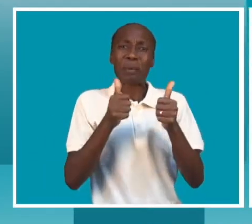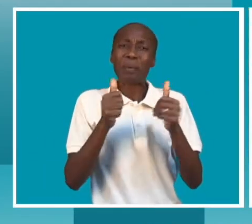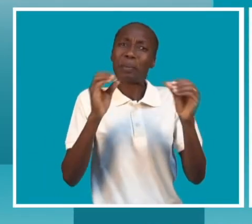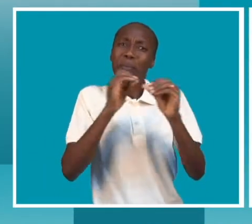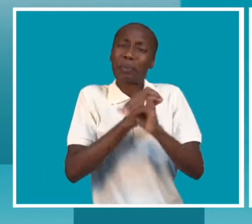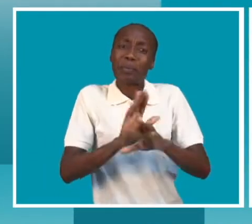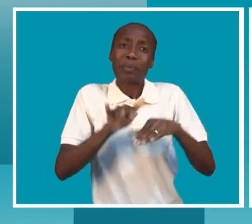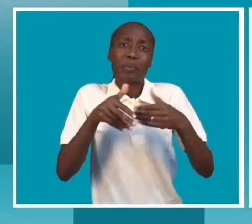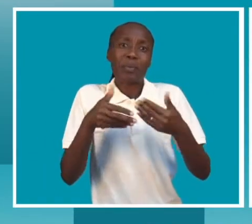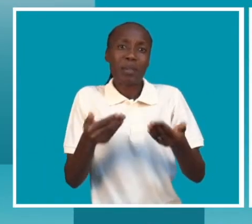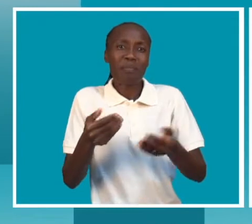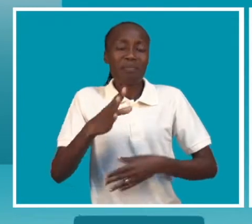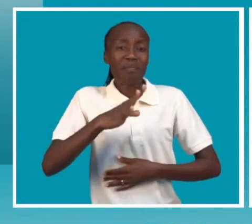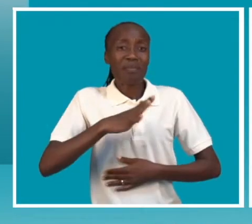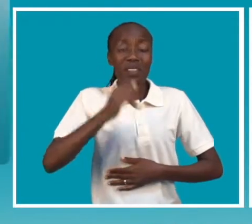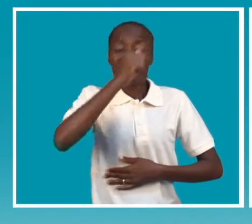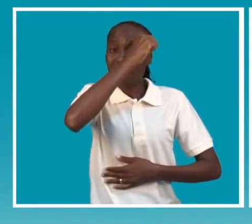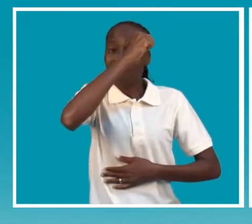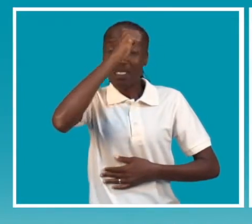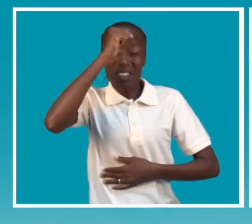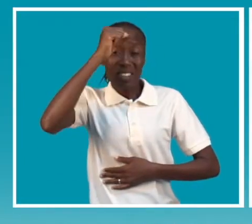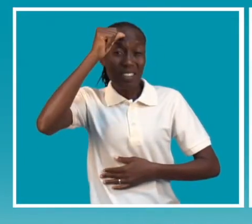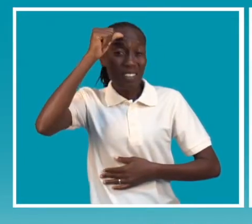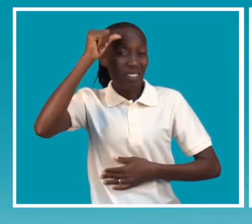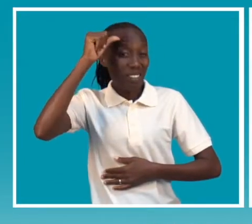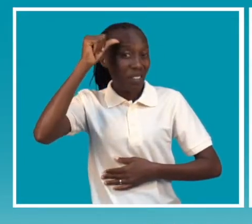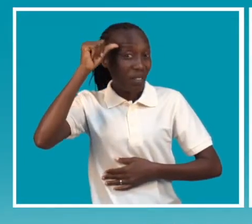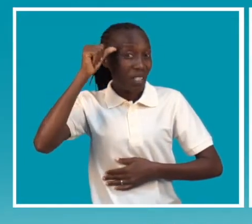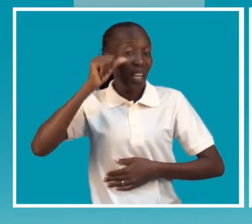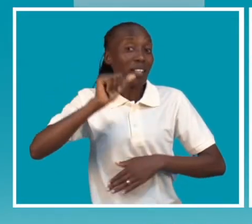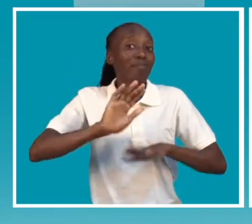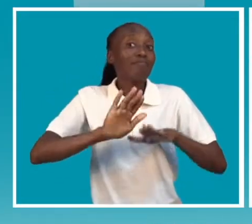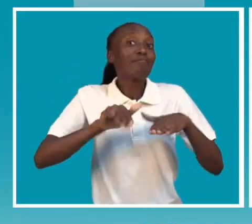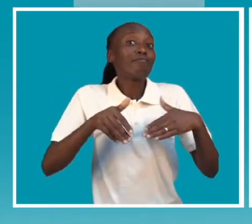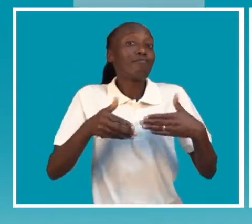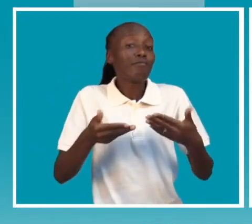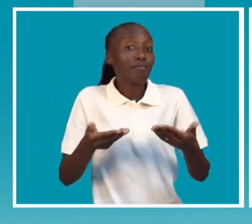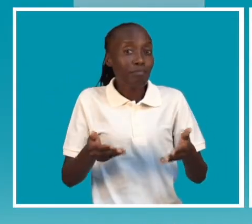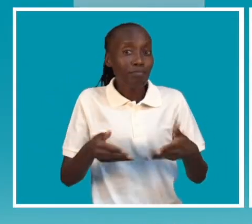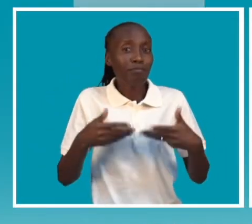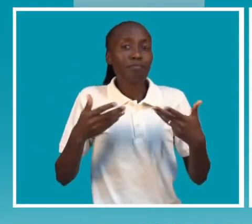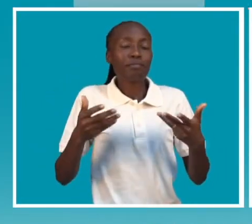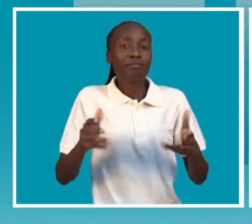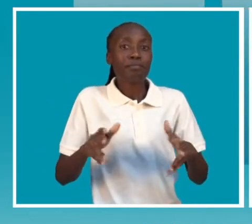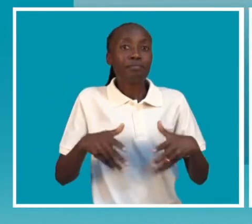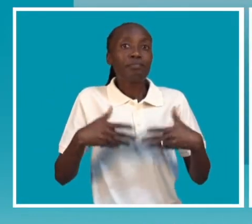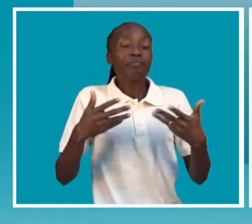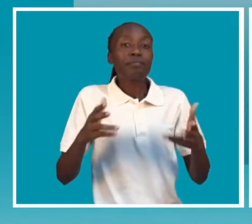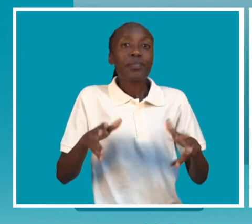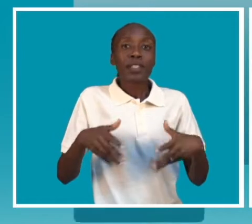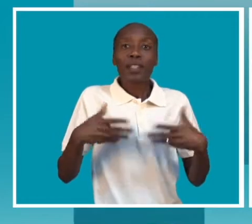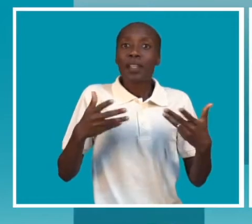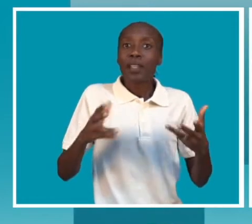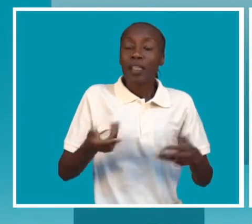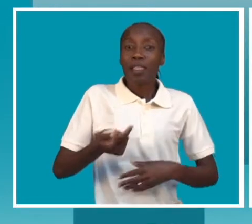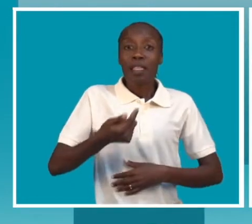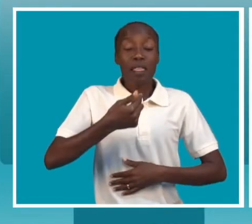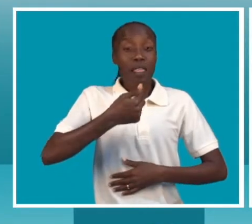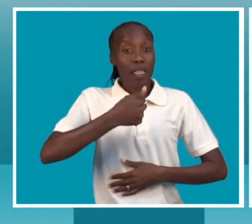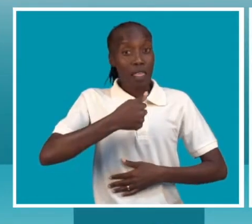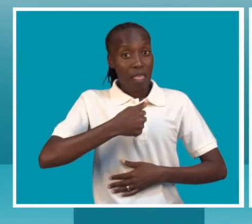Enfrento muitas dificuldades, porque eu